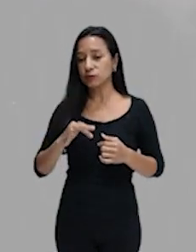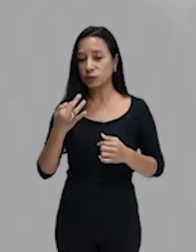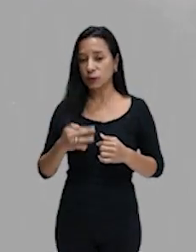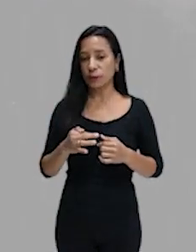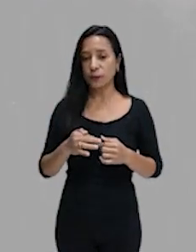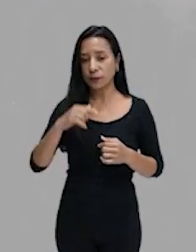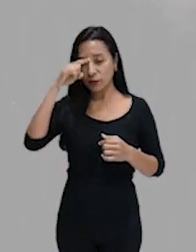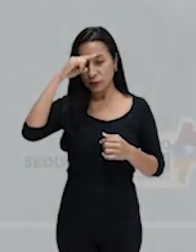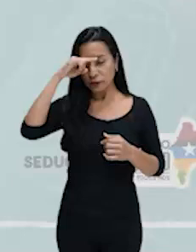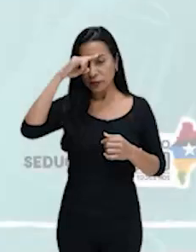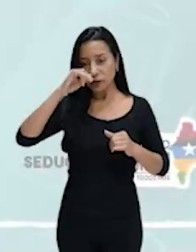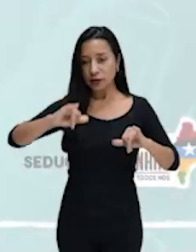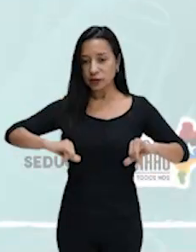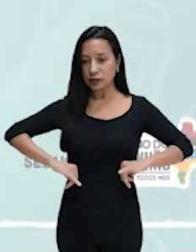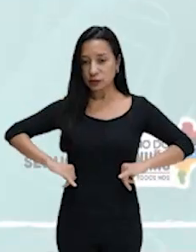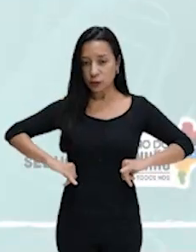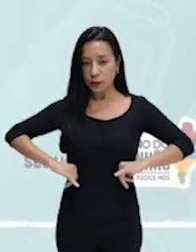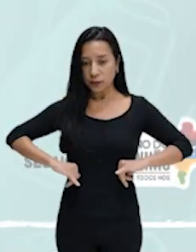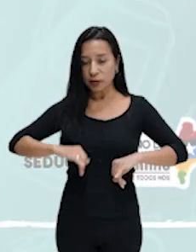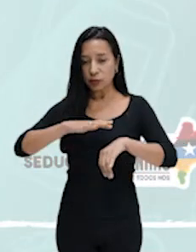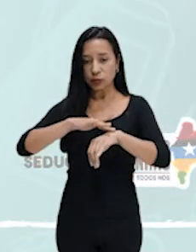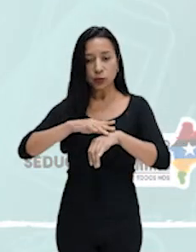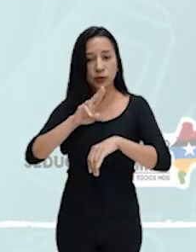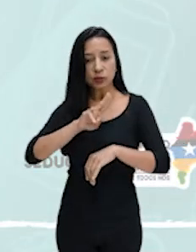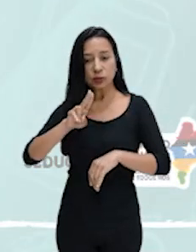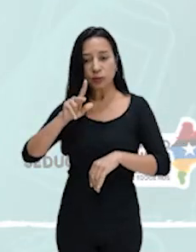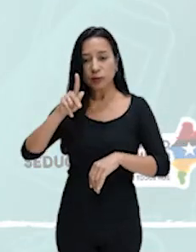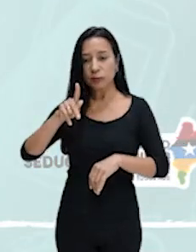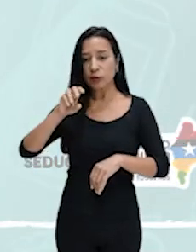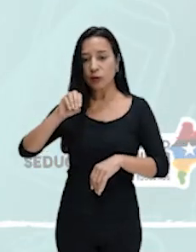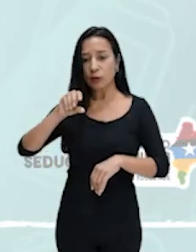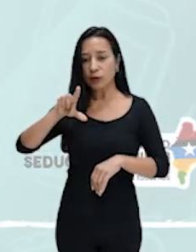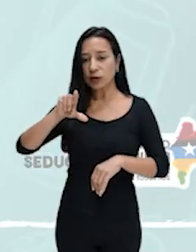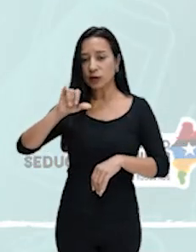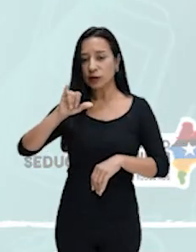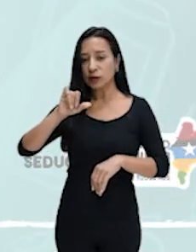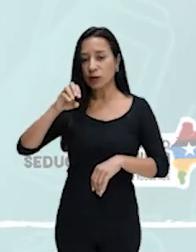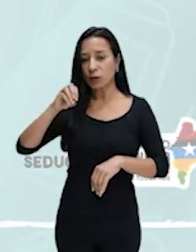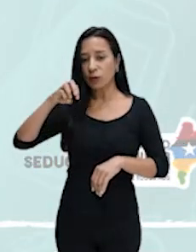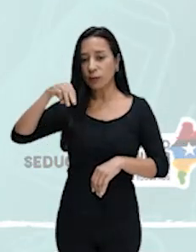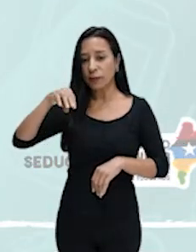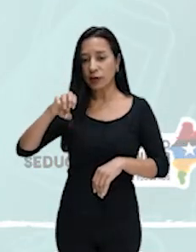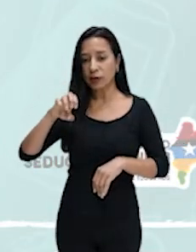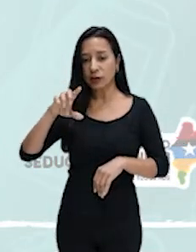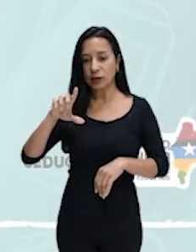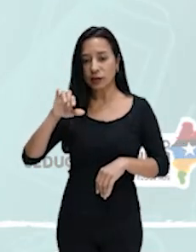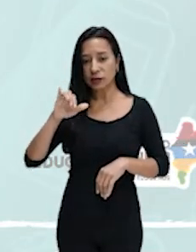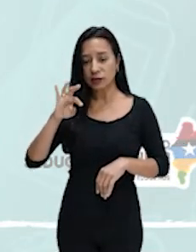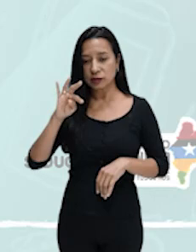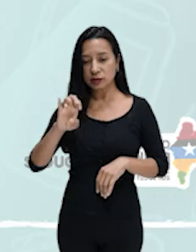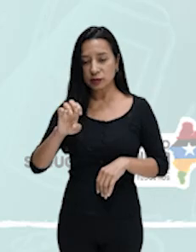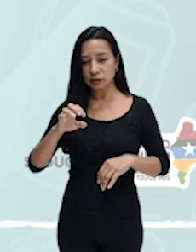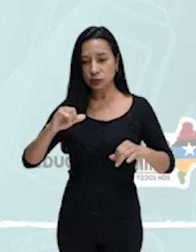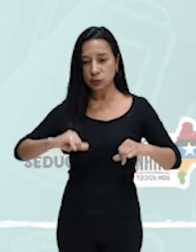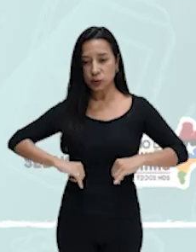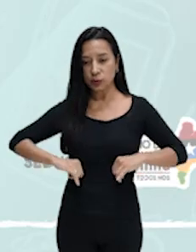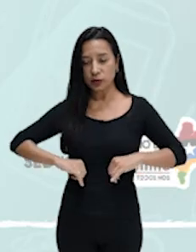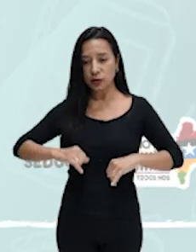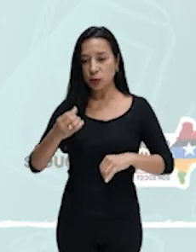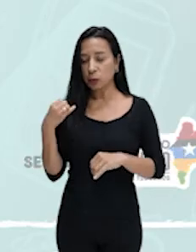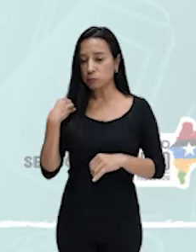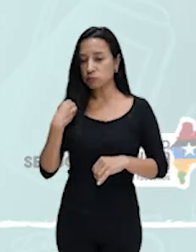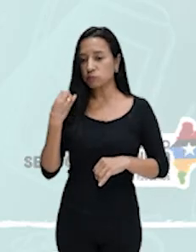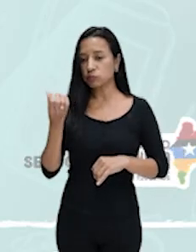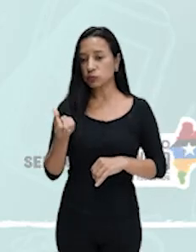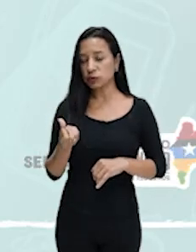Frida sofreu de poliomielite, começou aos 6 anos. Então, ela sofreu de poliomielite. Com isso, ela teve